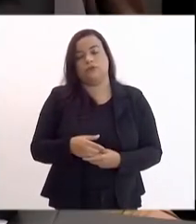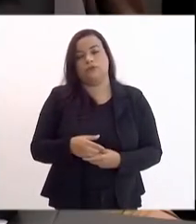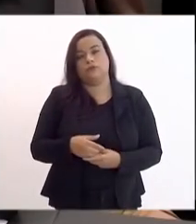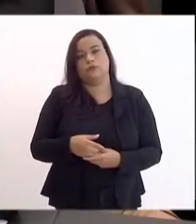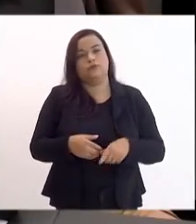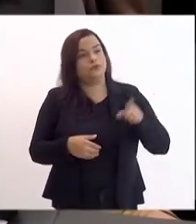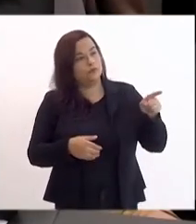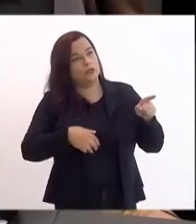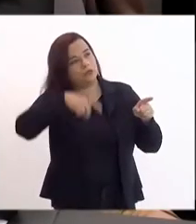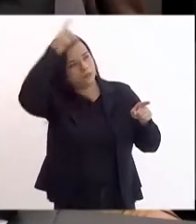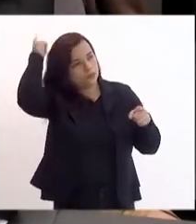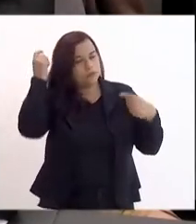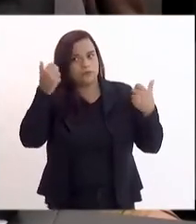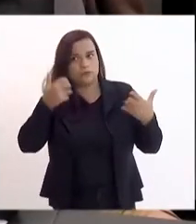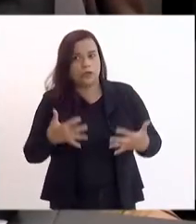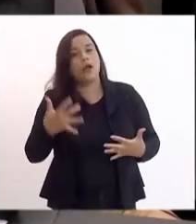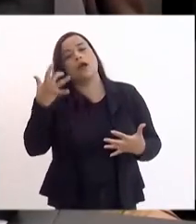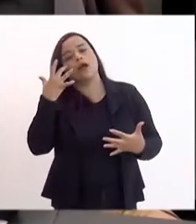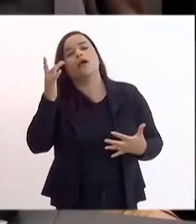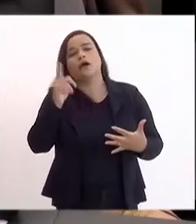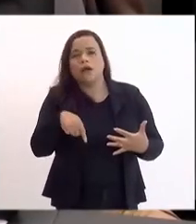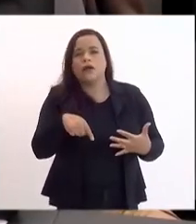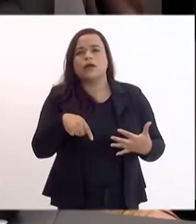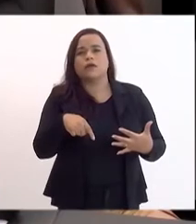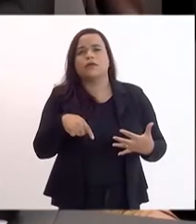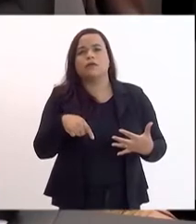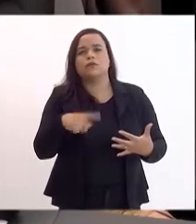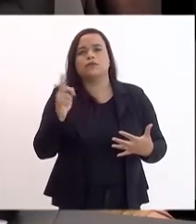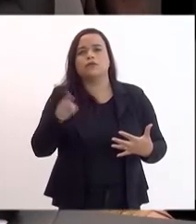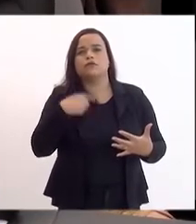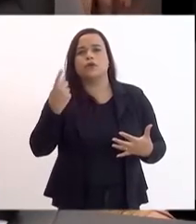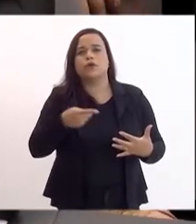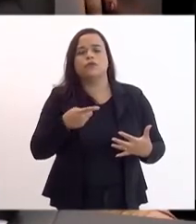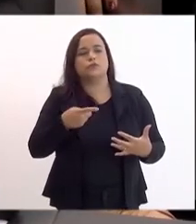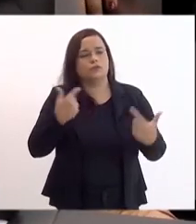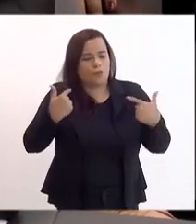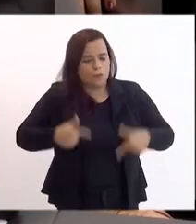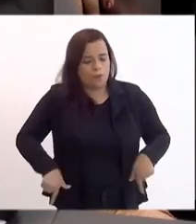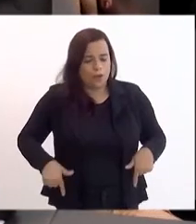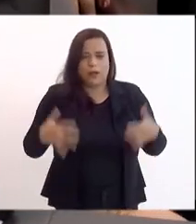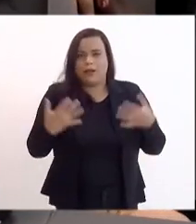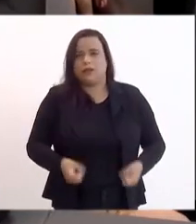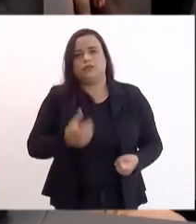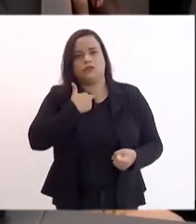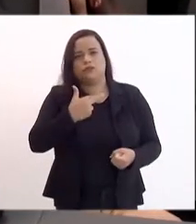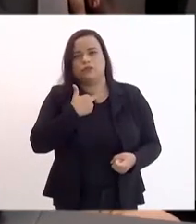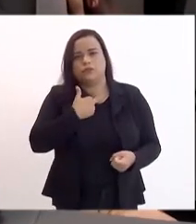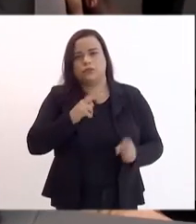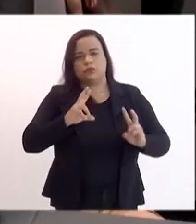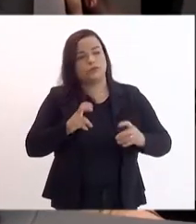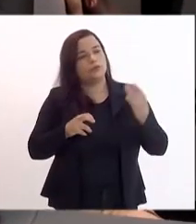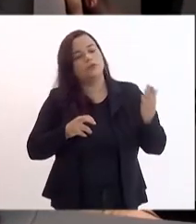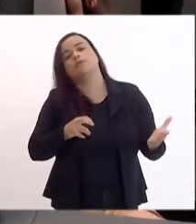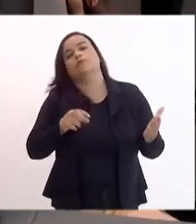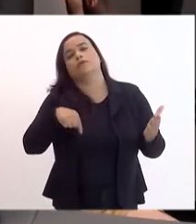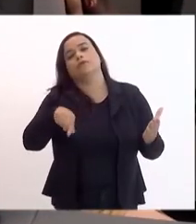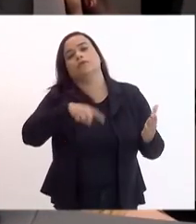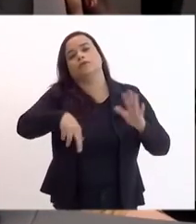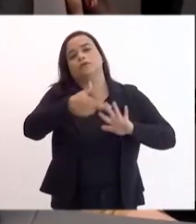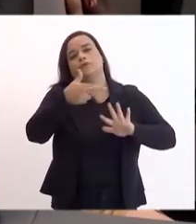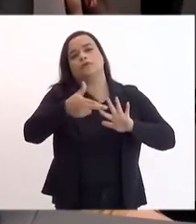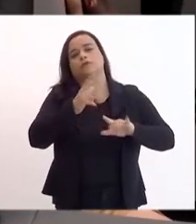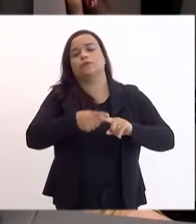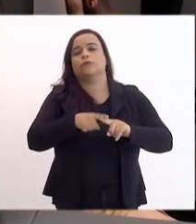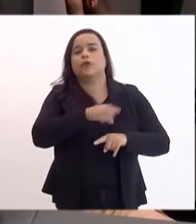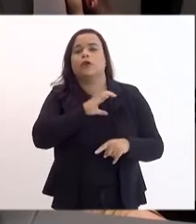uma omissão inaceitável do nosso regimento em relação a esse tipo de situação, porque a